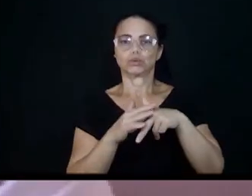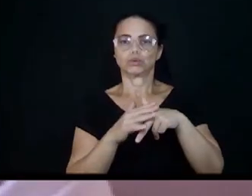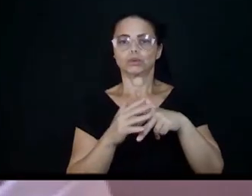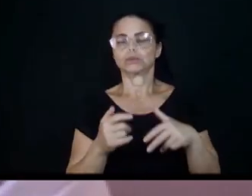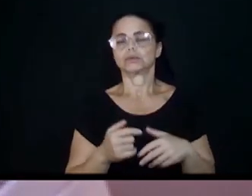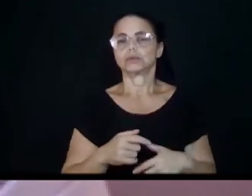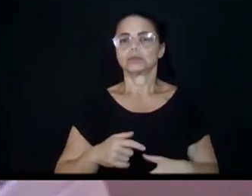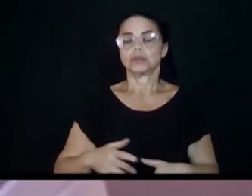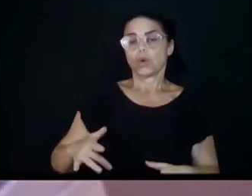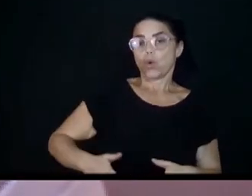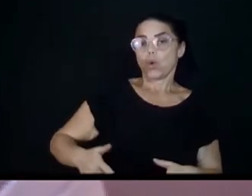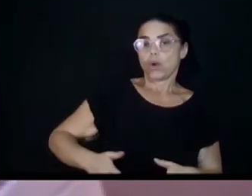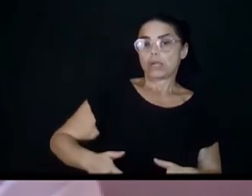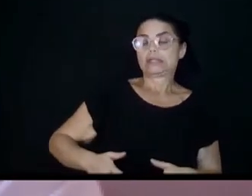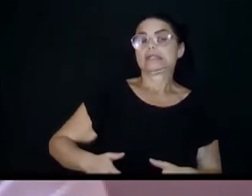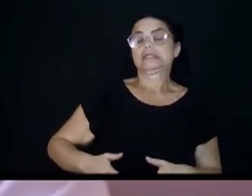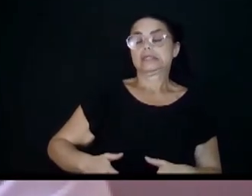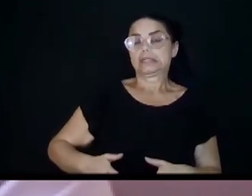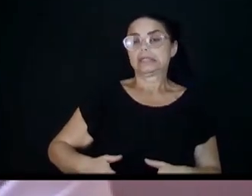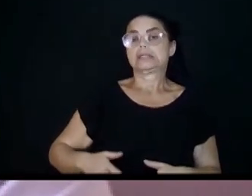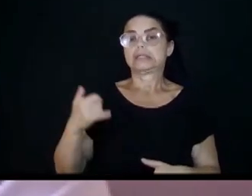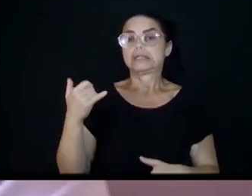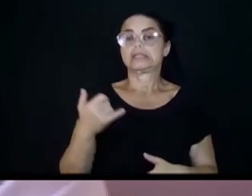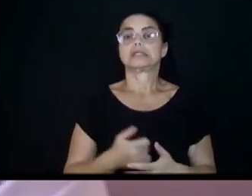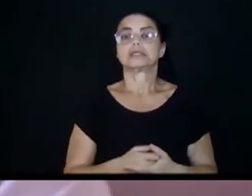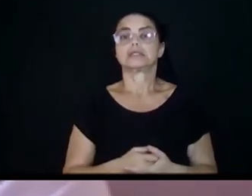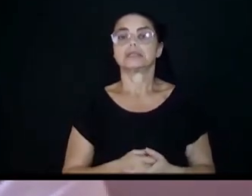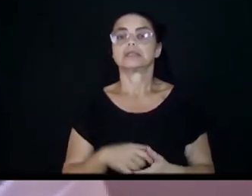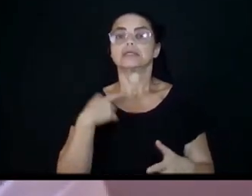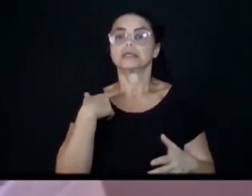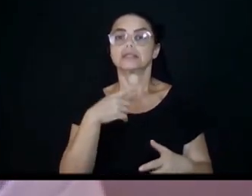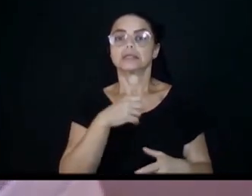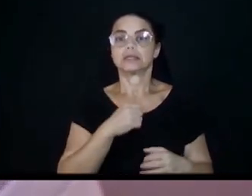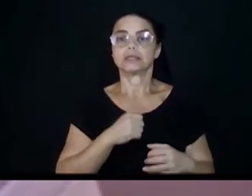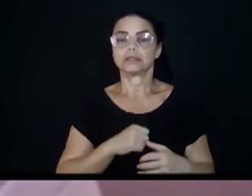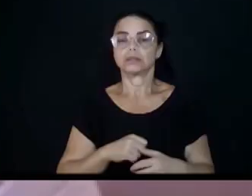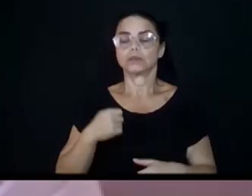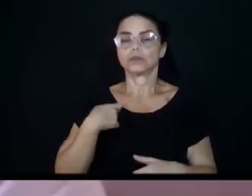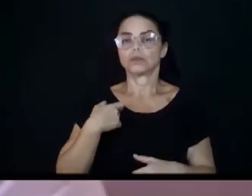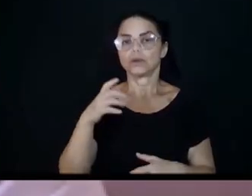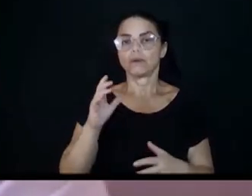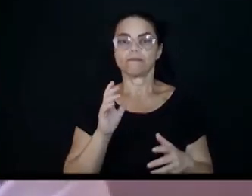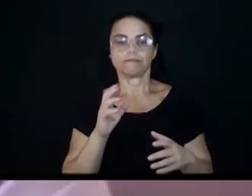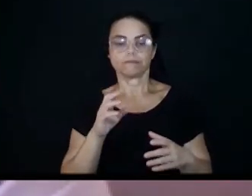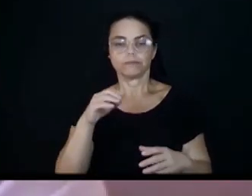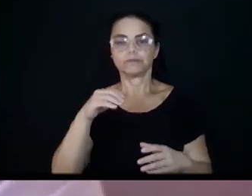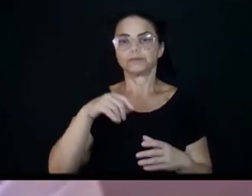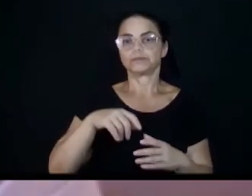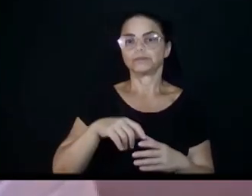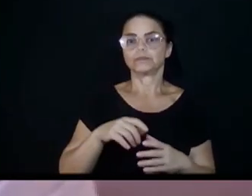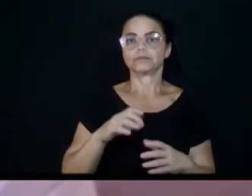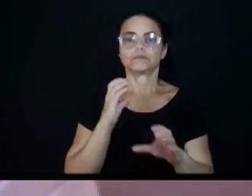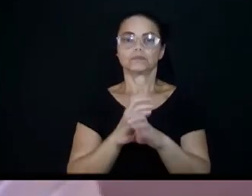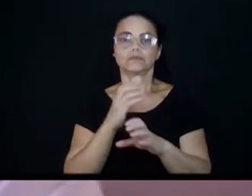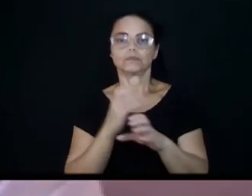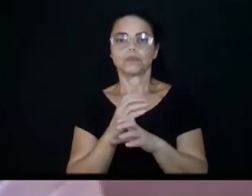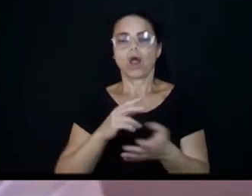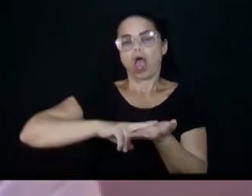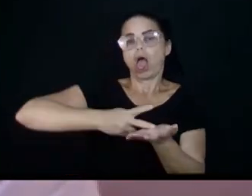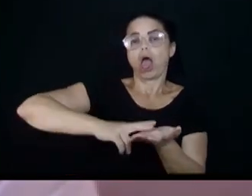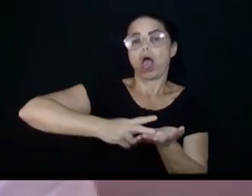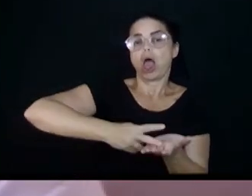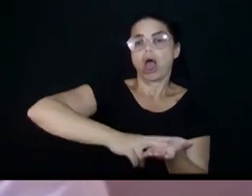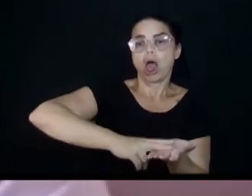importante, tem às vezes uma manifestação do sistema nervoso central, às vezes crises convulsivas, às vezes psicoses, às